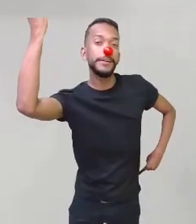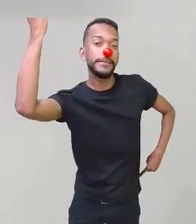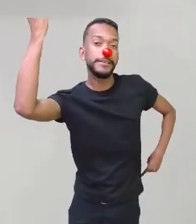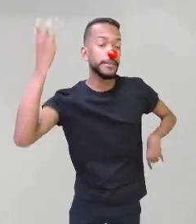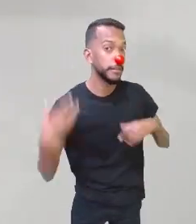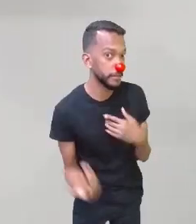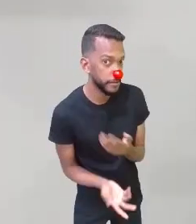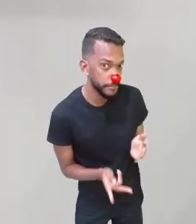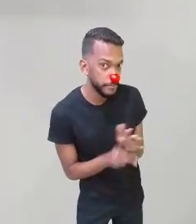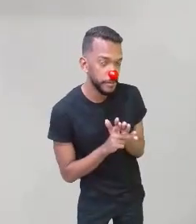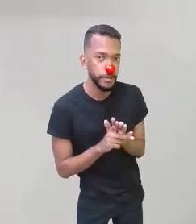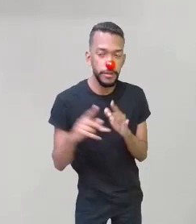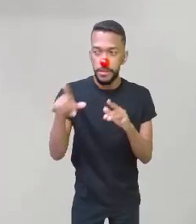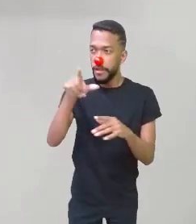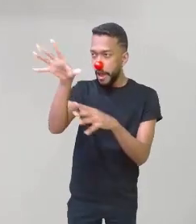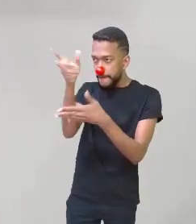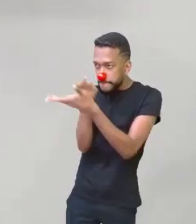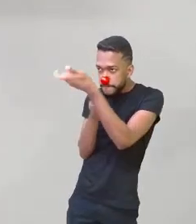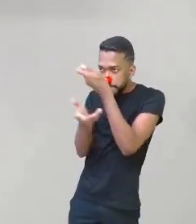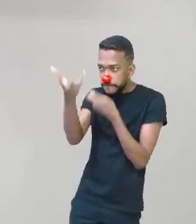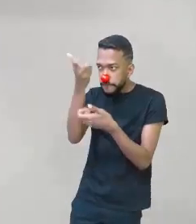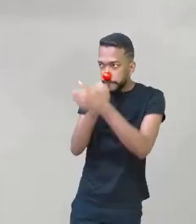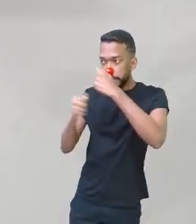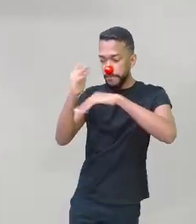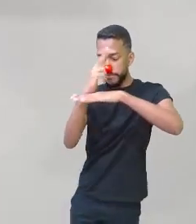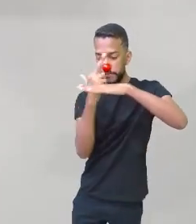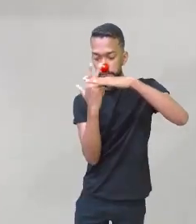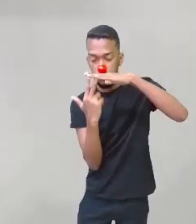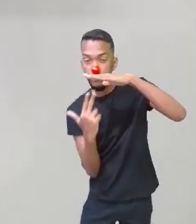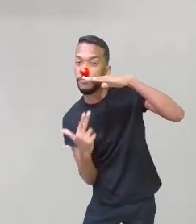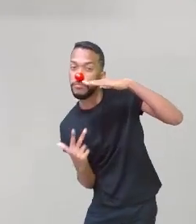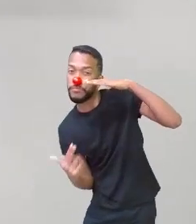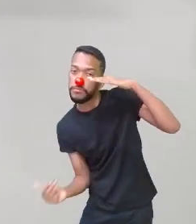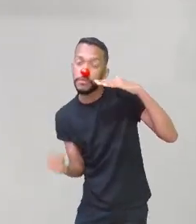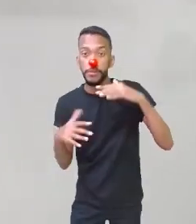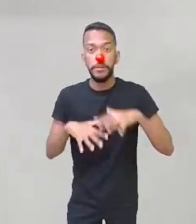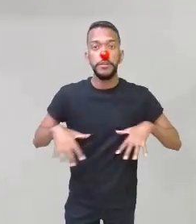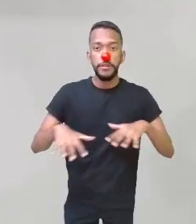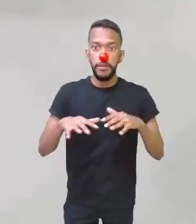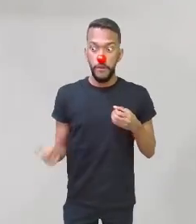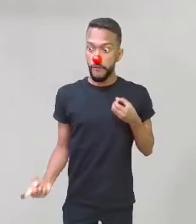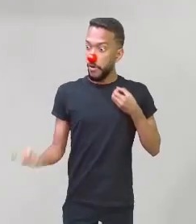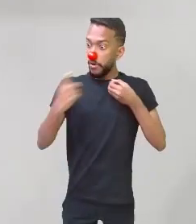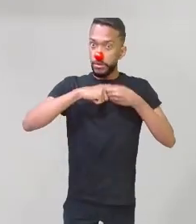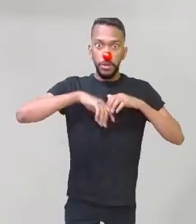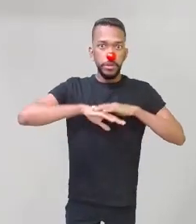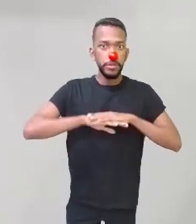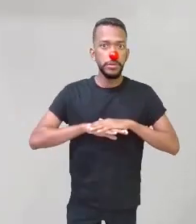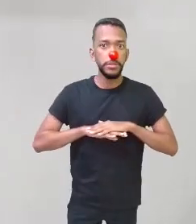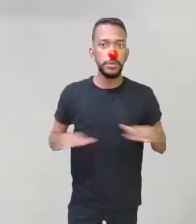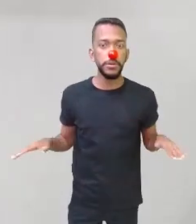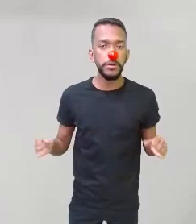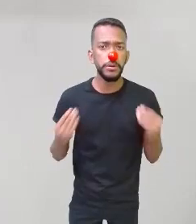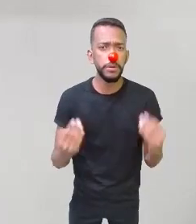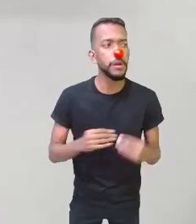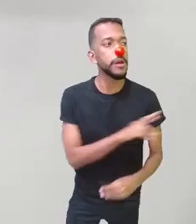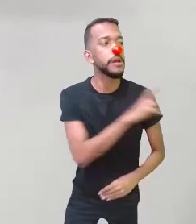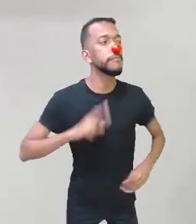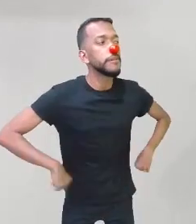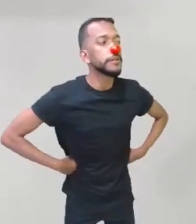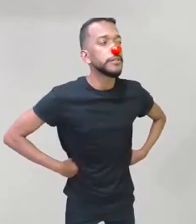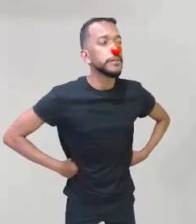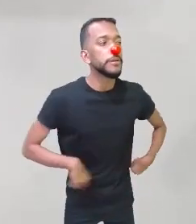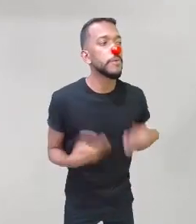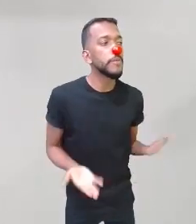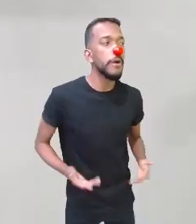canto para o fundo dos rios, local onde eles não voltam mais? Me diz aí,